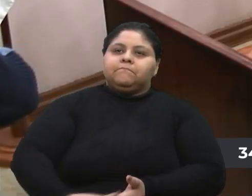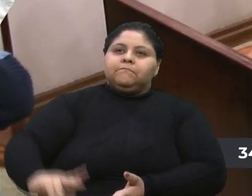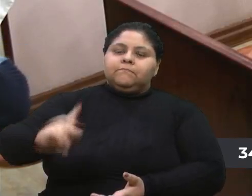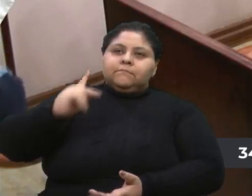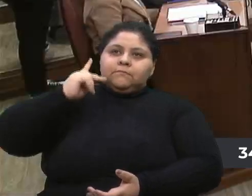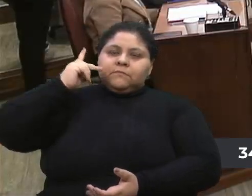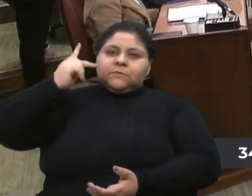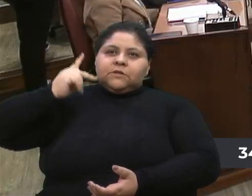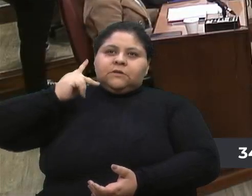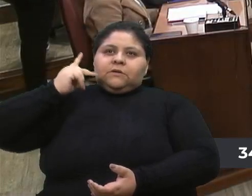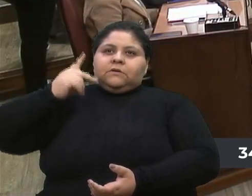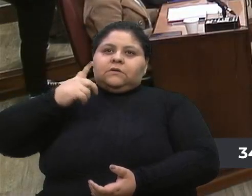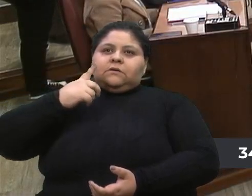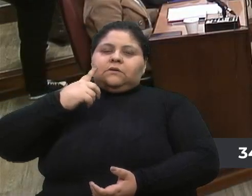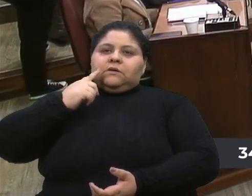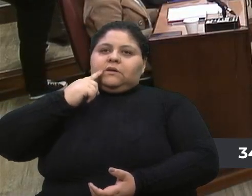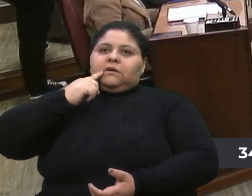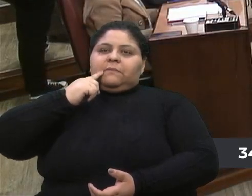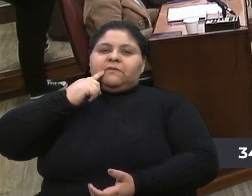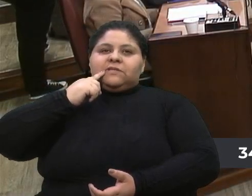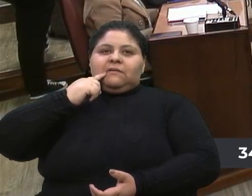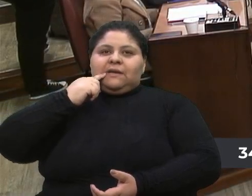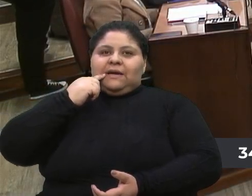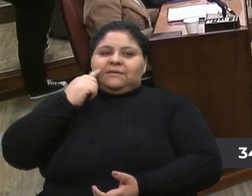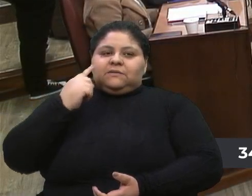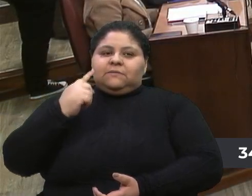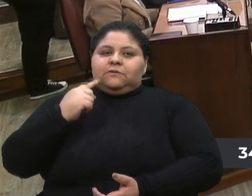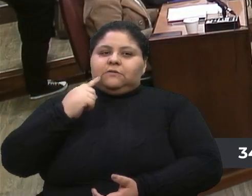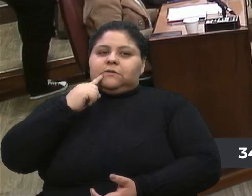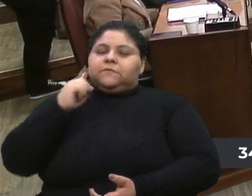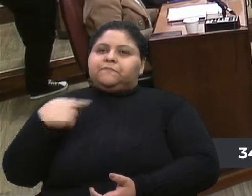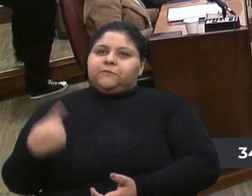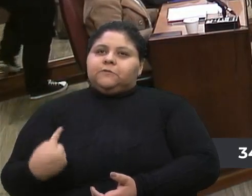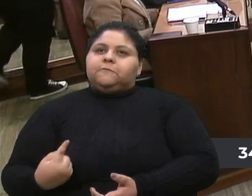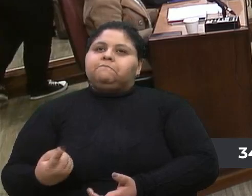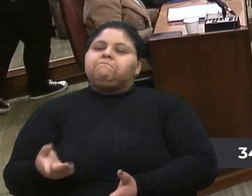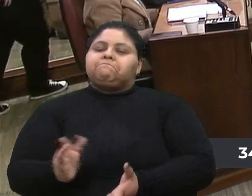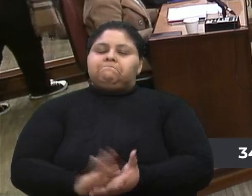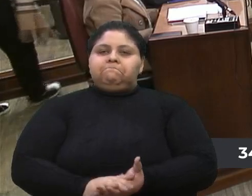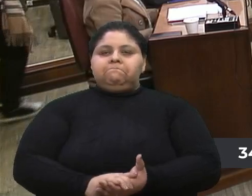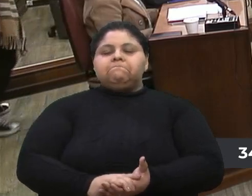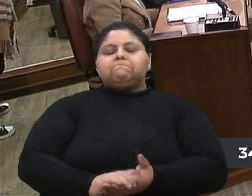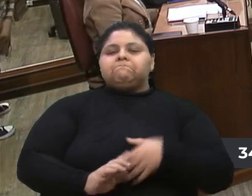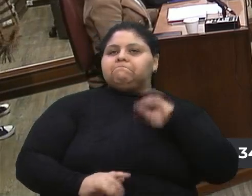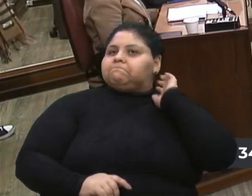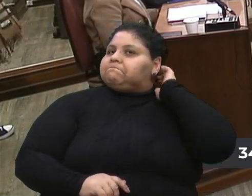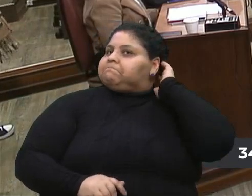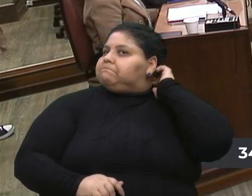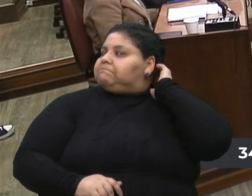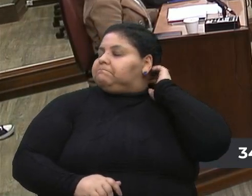com a palavra, declarar voto. Senhor presidente, Declarar voto, presidente.